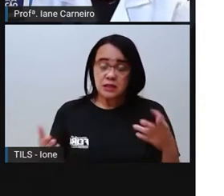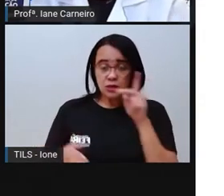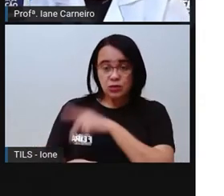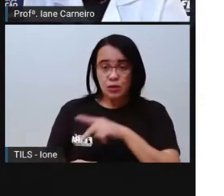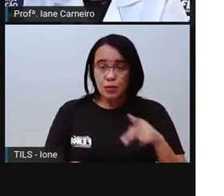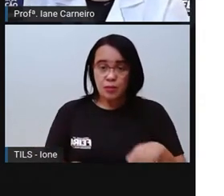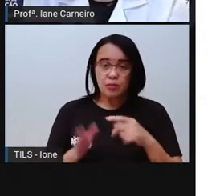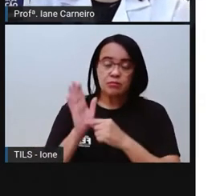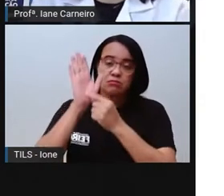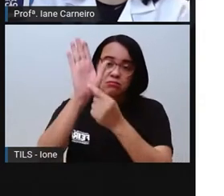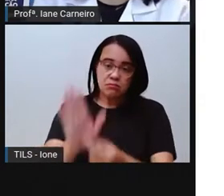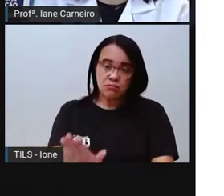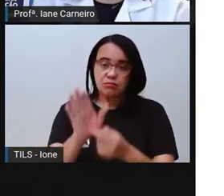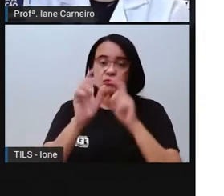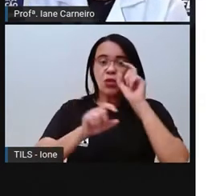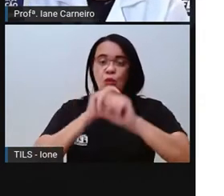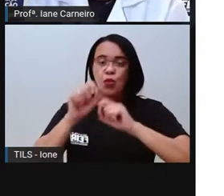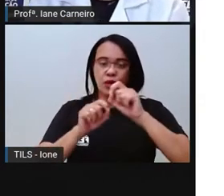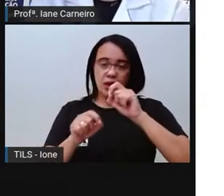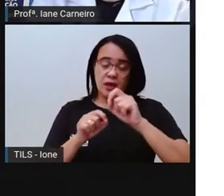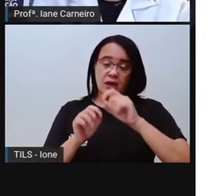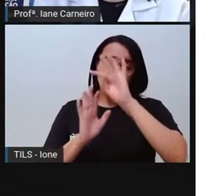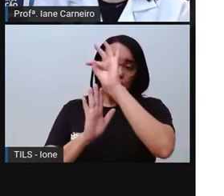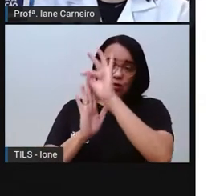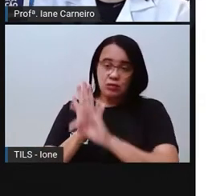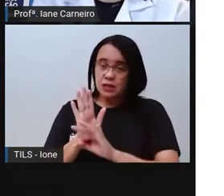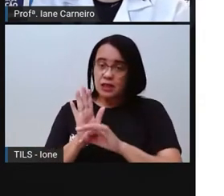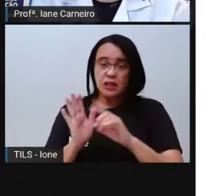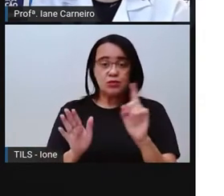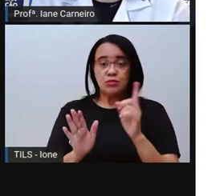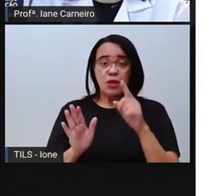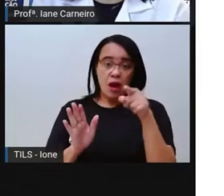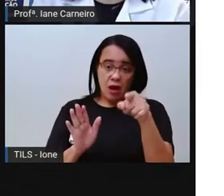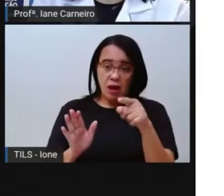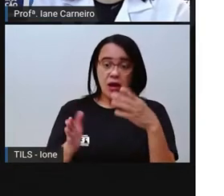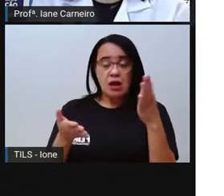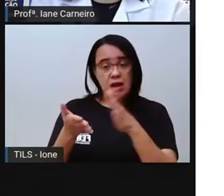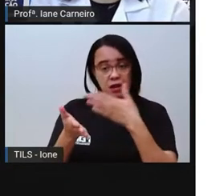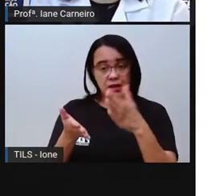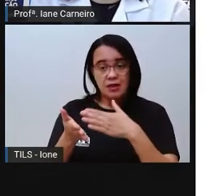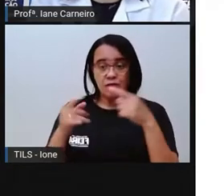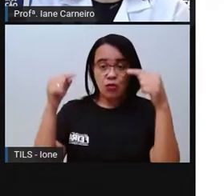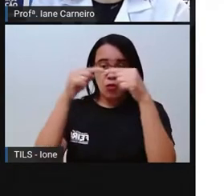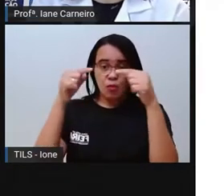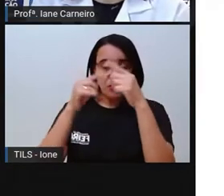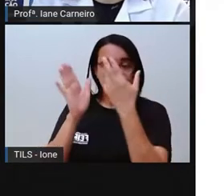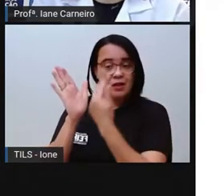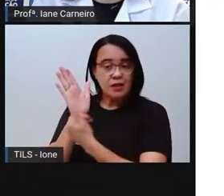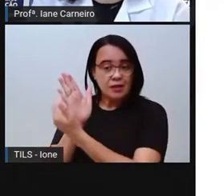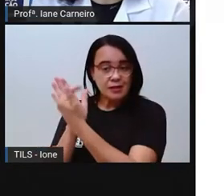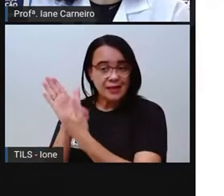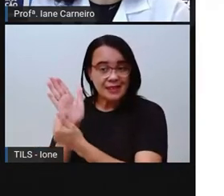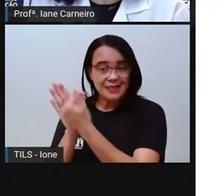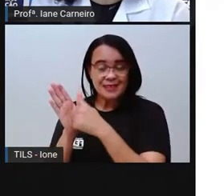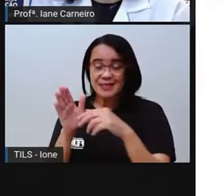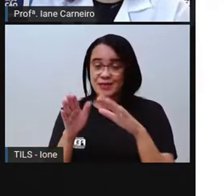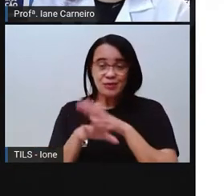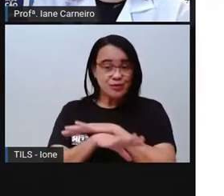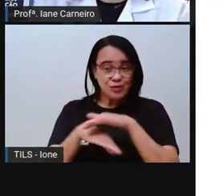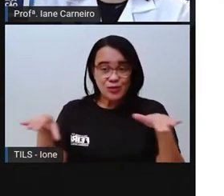explicação do que é um livro imagem, ó. O livro imagem é um livro só com imagens, sem